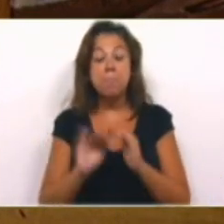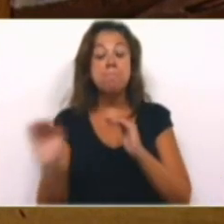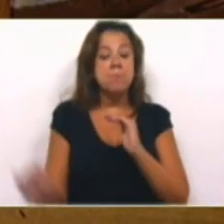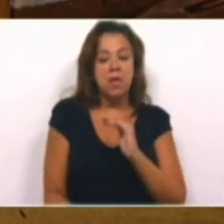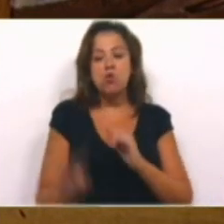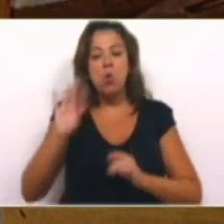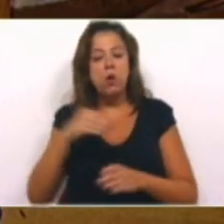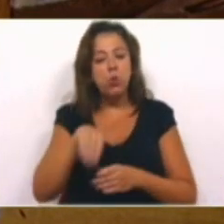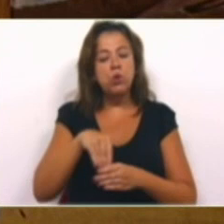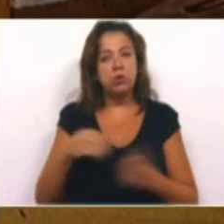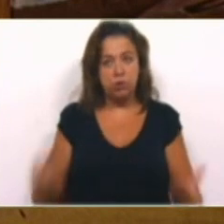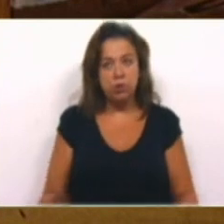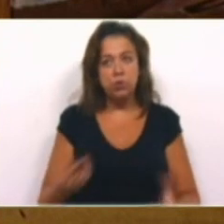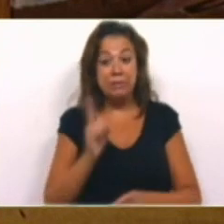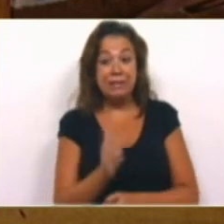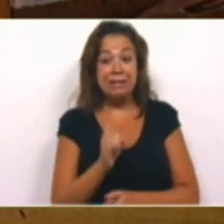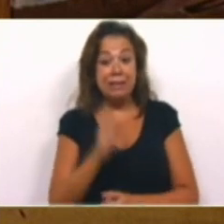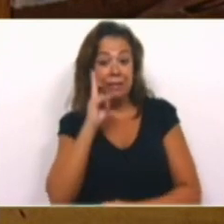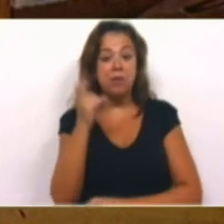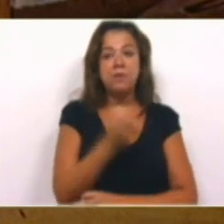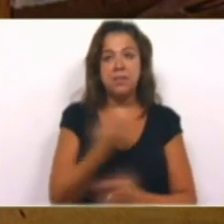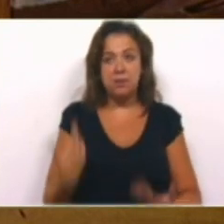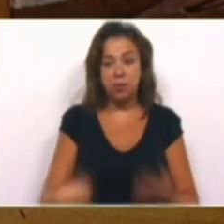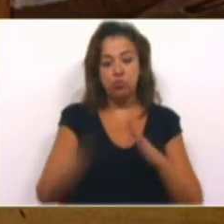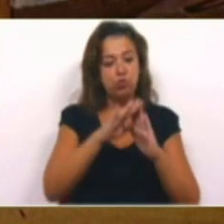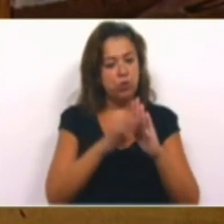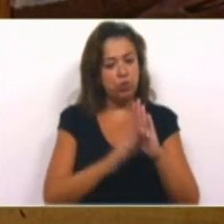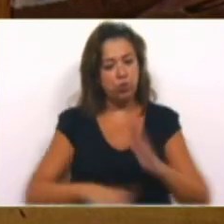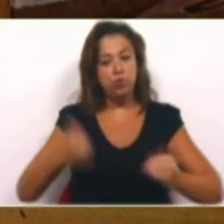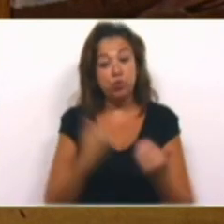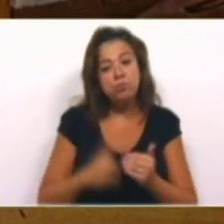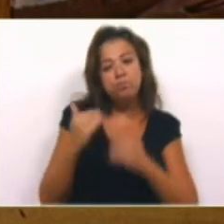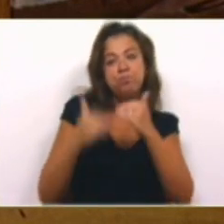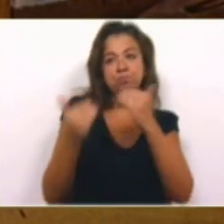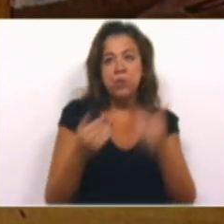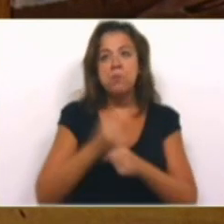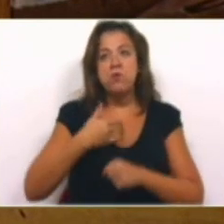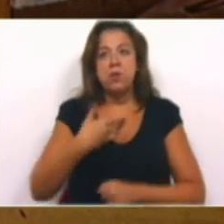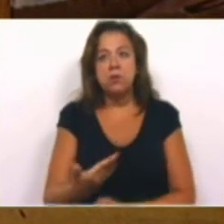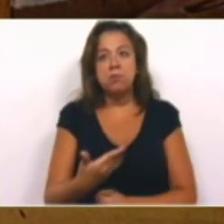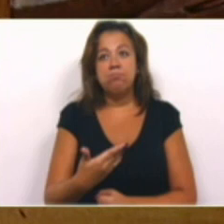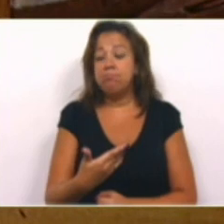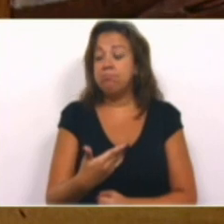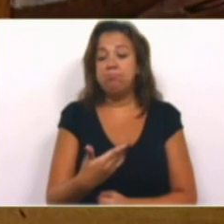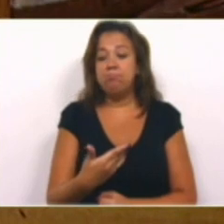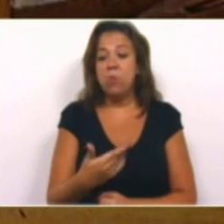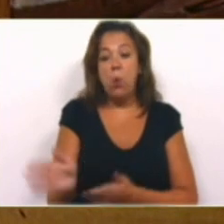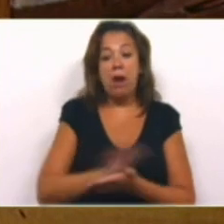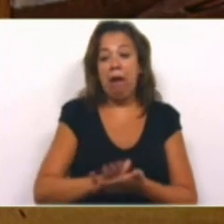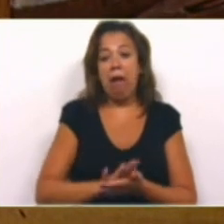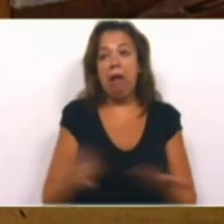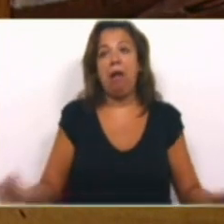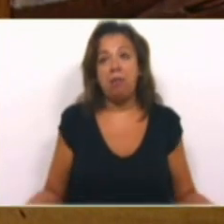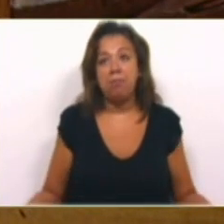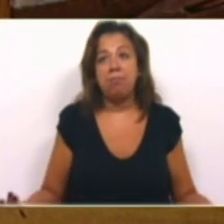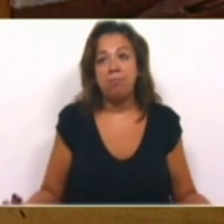o conteúdo dessa revisão dos estatutos de carreira que nos aqui é apresentado não é mais nada nem menos